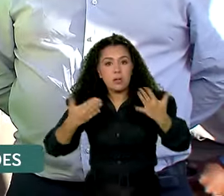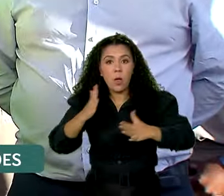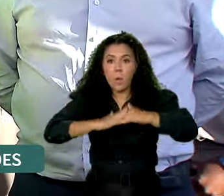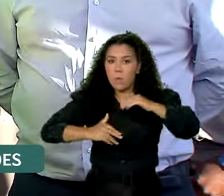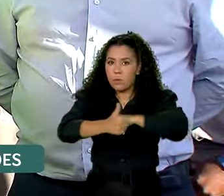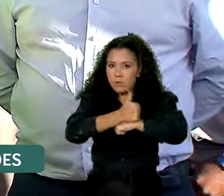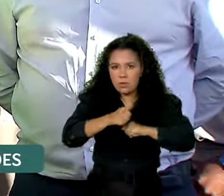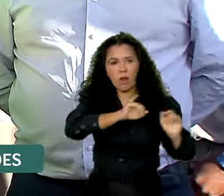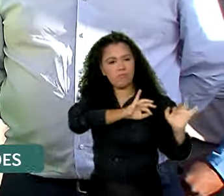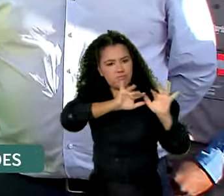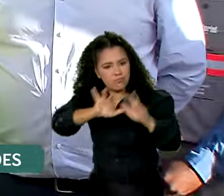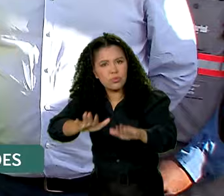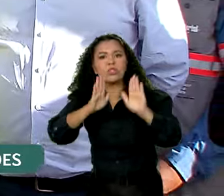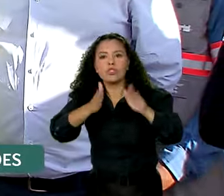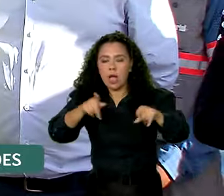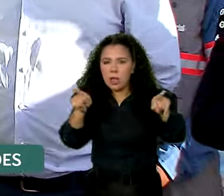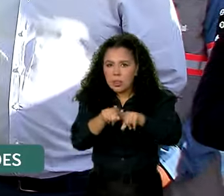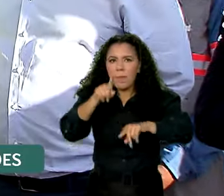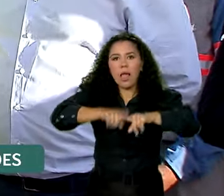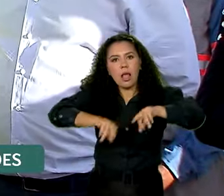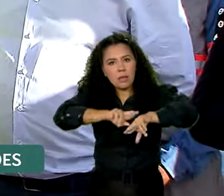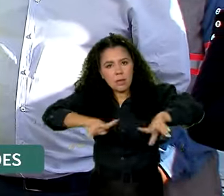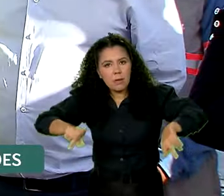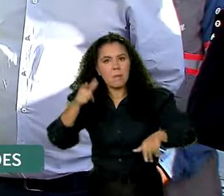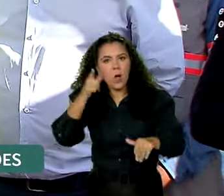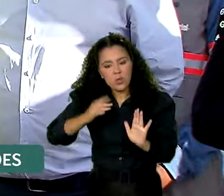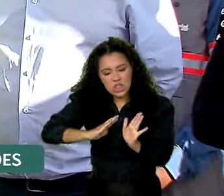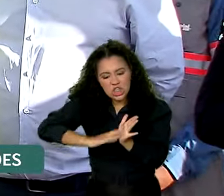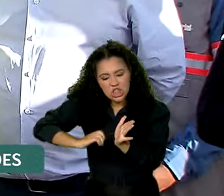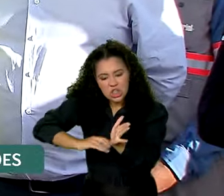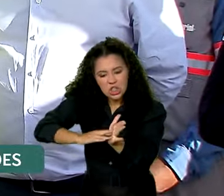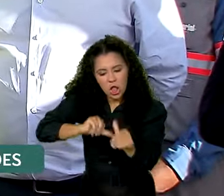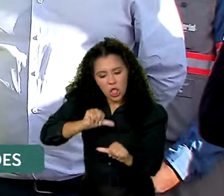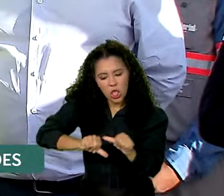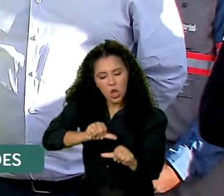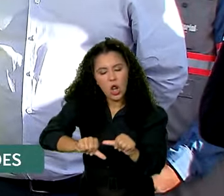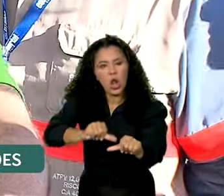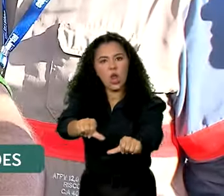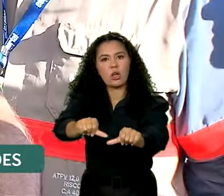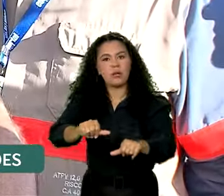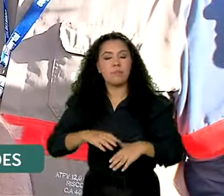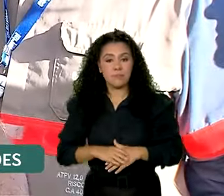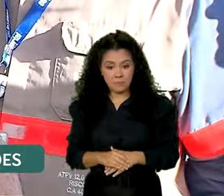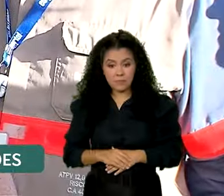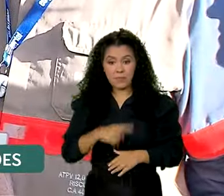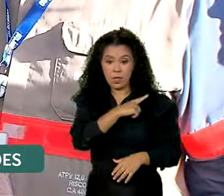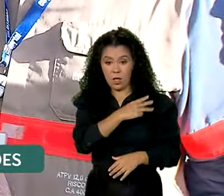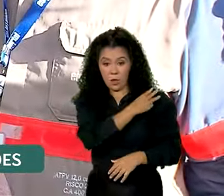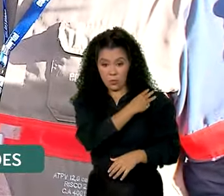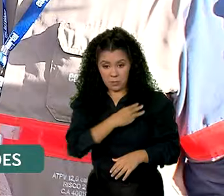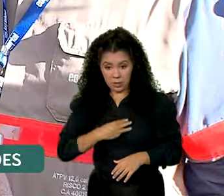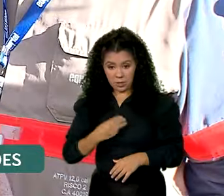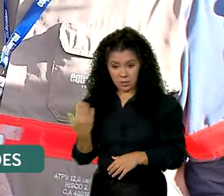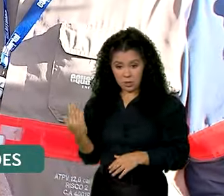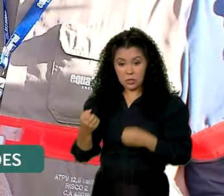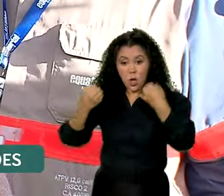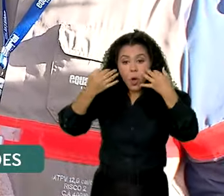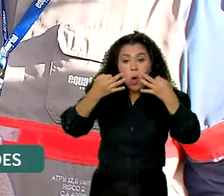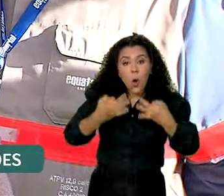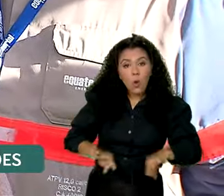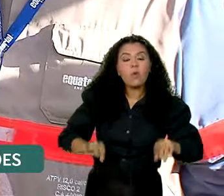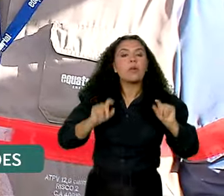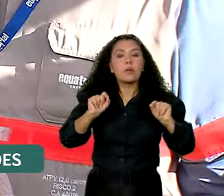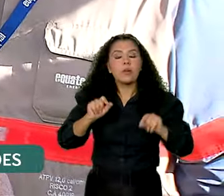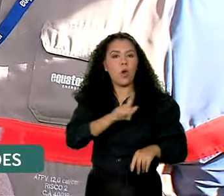necessário e equipamento suficiente para já fazer as trocas assim que identificadas as avarias. O ministro afirmou ainda que o governo prepara